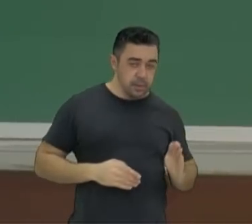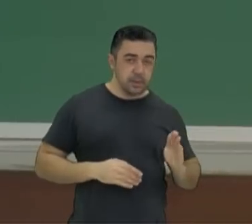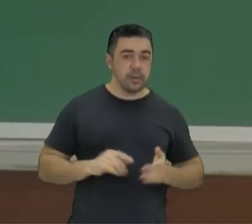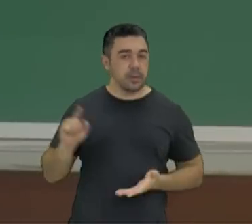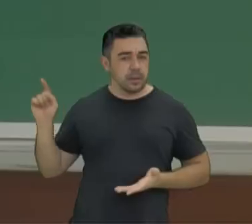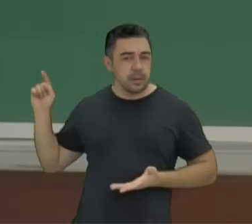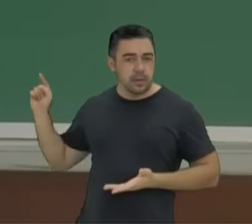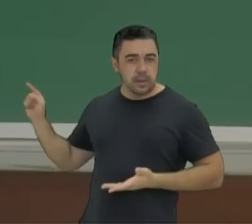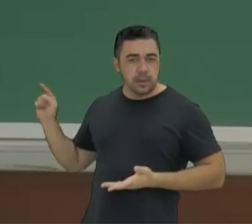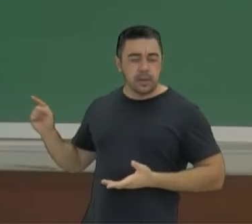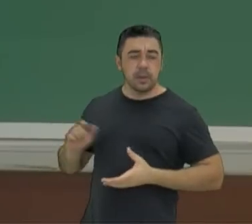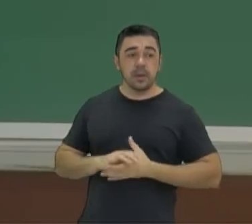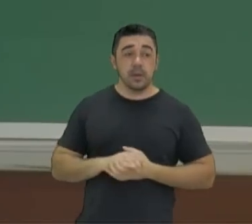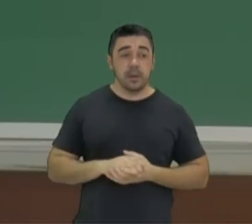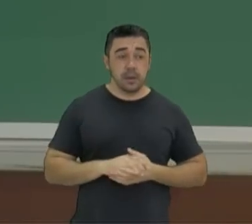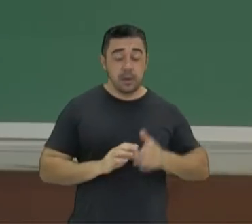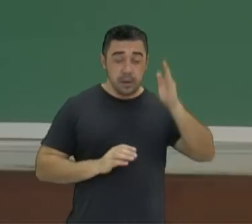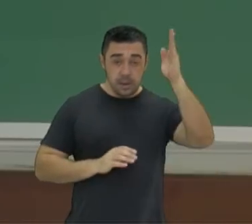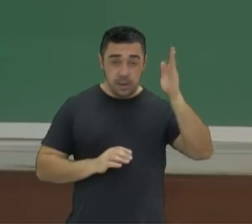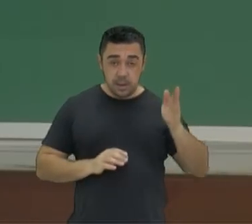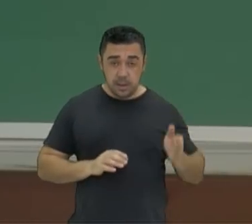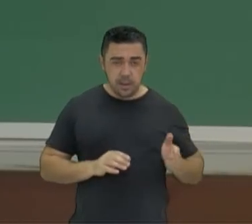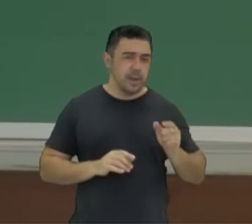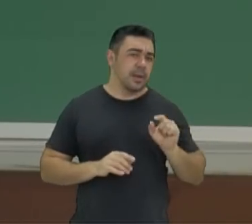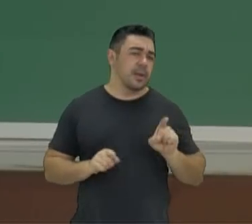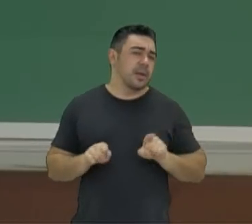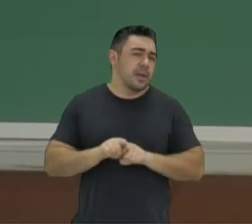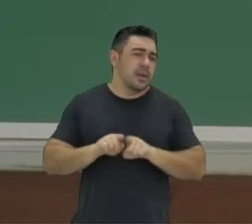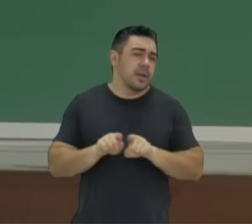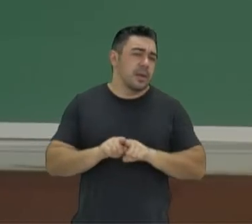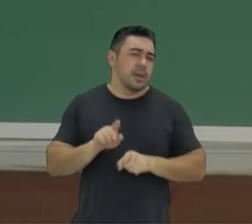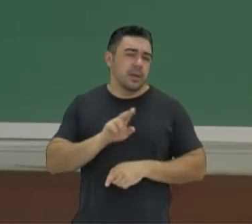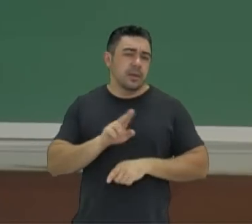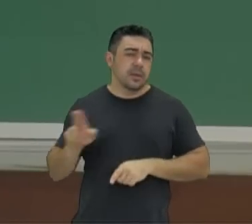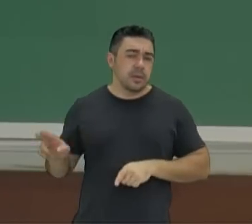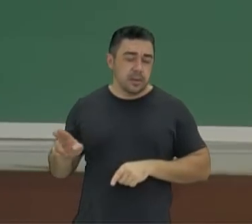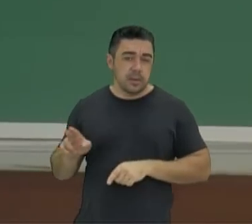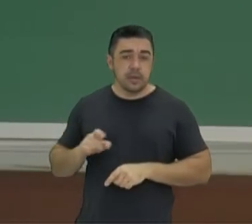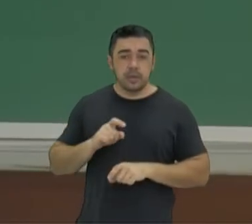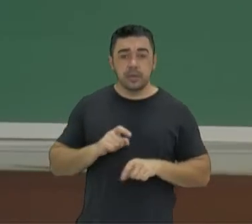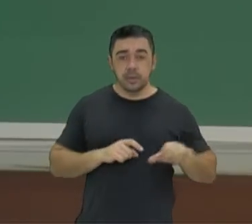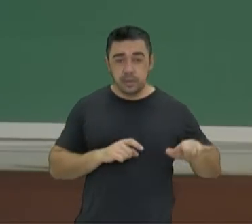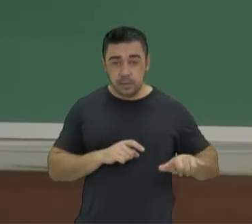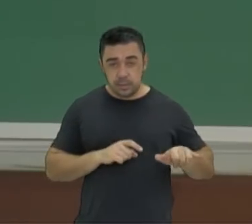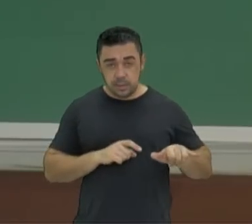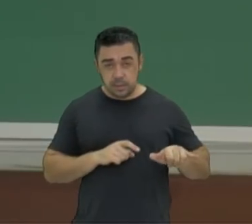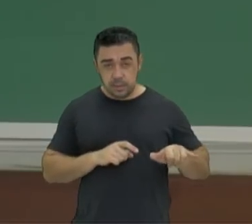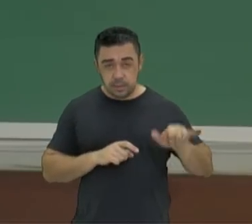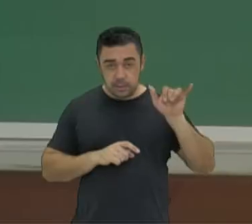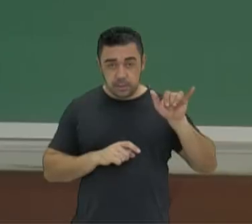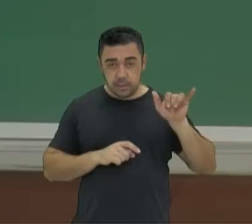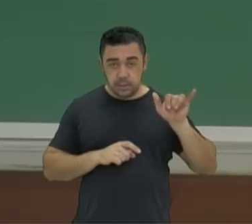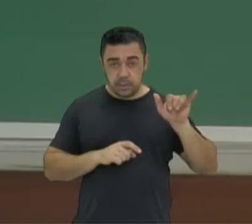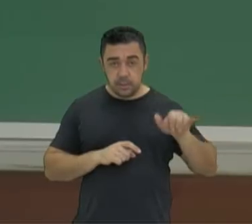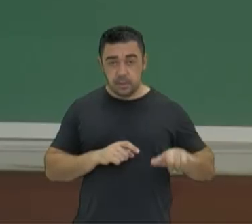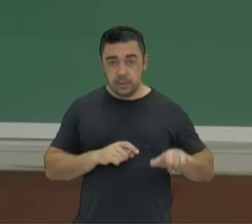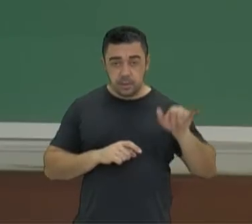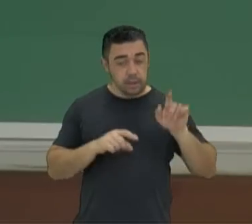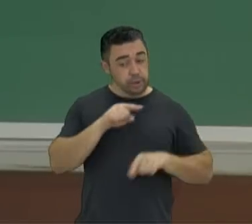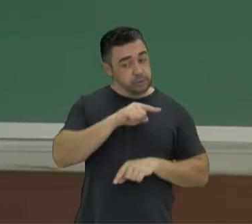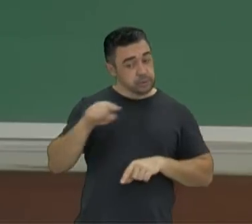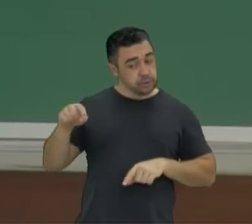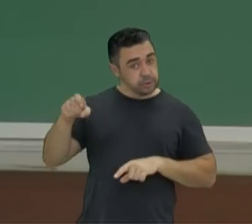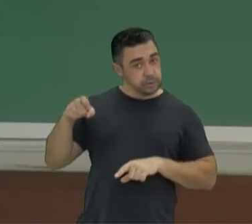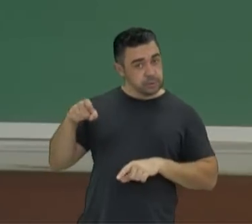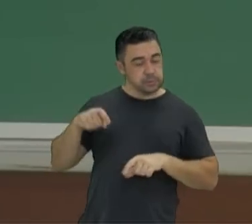é o que fica em pé. Esse eixo vertical também pode receber o nome de eixo X, opa, professor, eixo X é